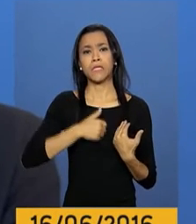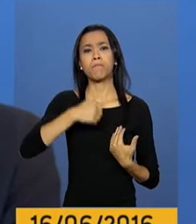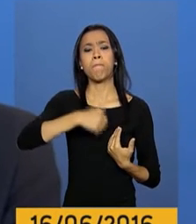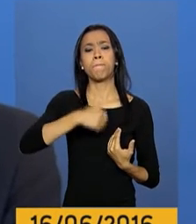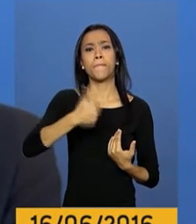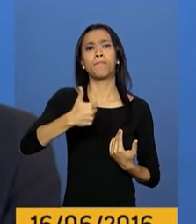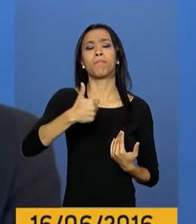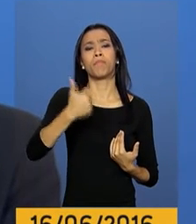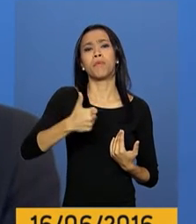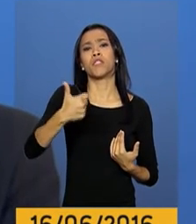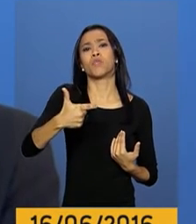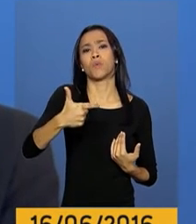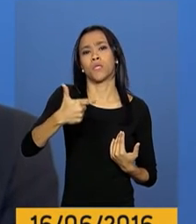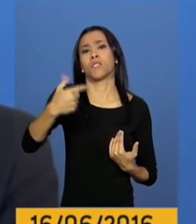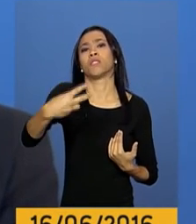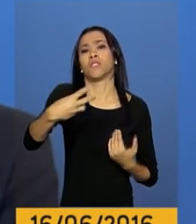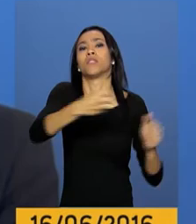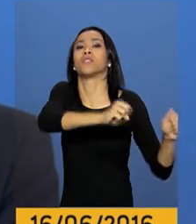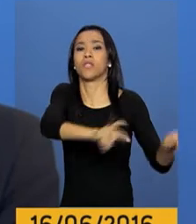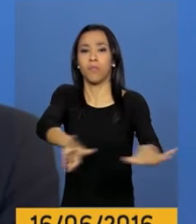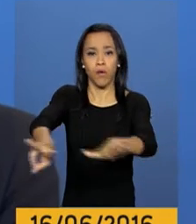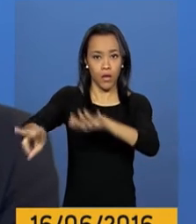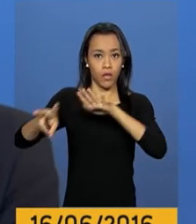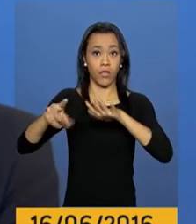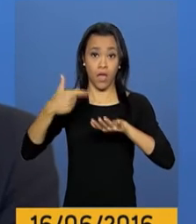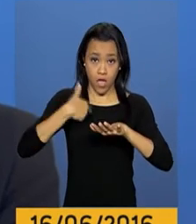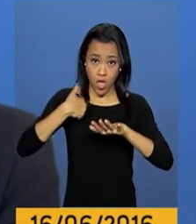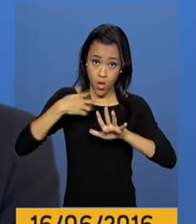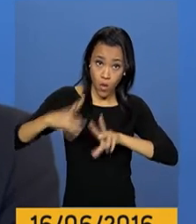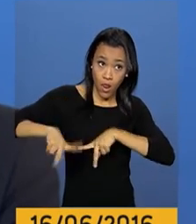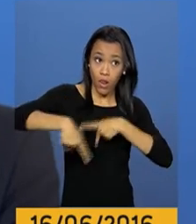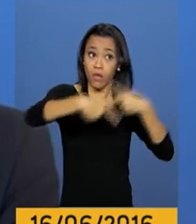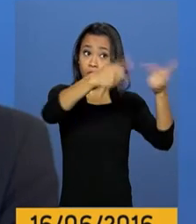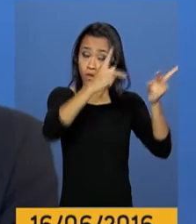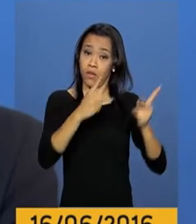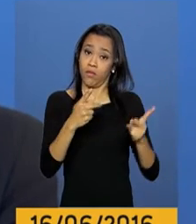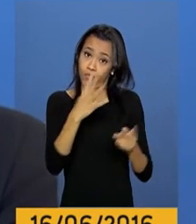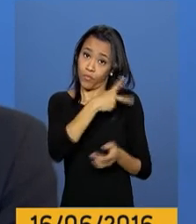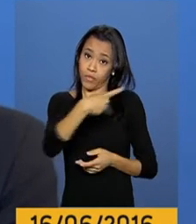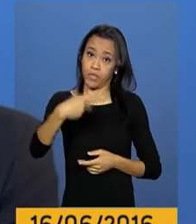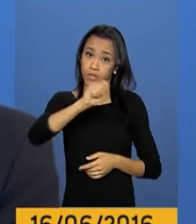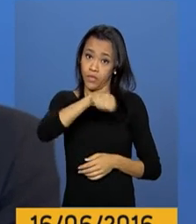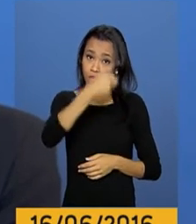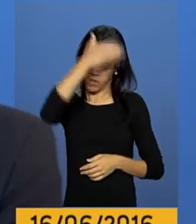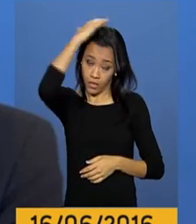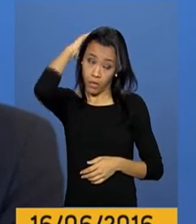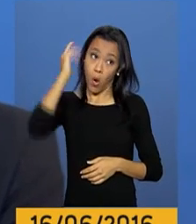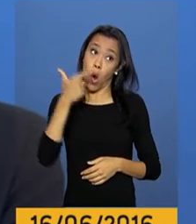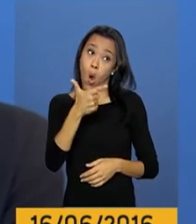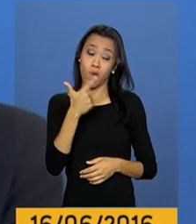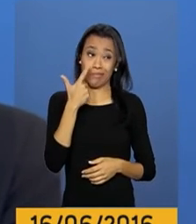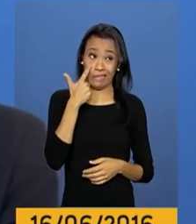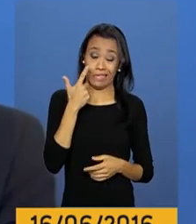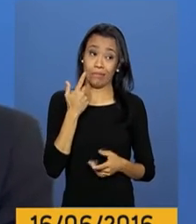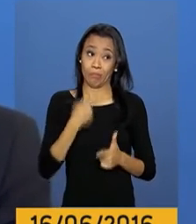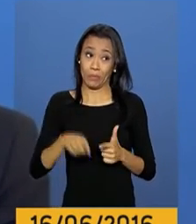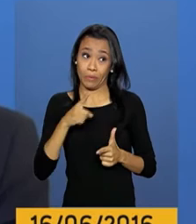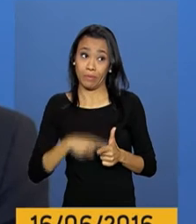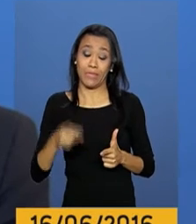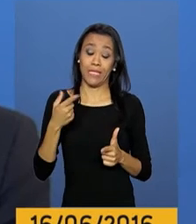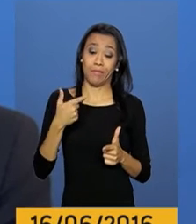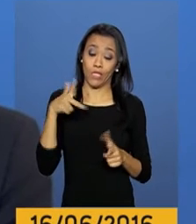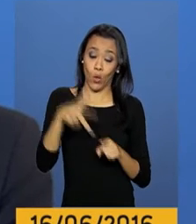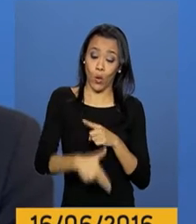semanas, pós-posse, eu levei para o presidente a preocupação de que aquilo poderia comprometer os principais projetos